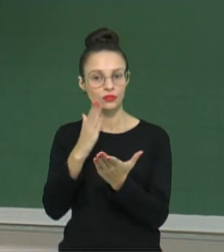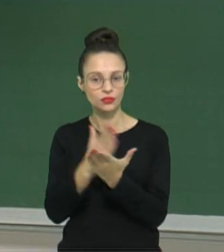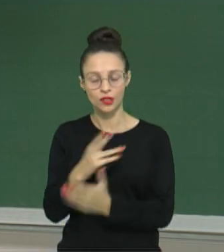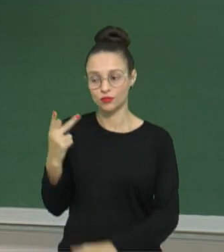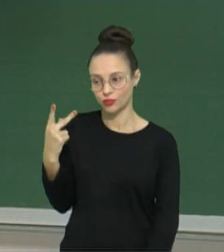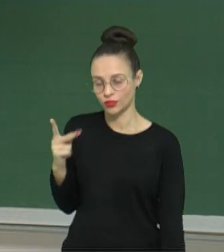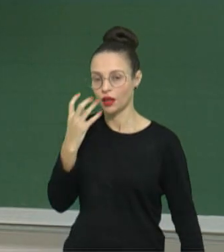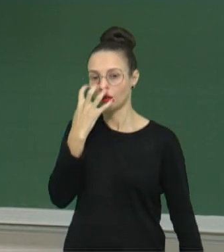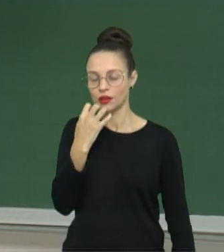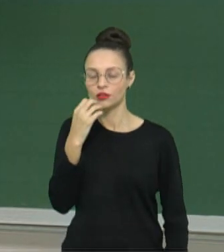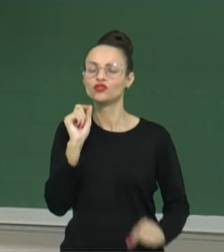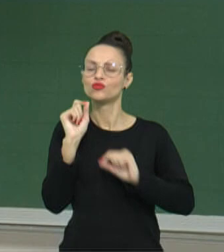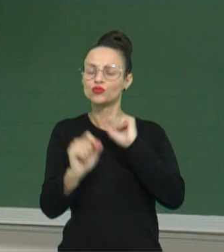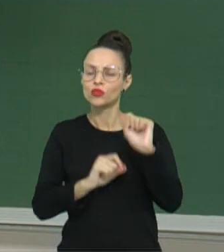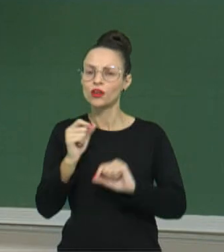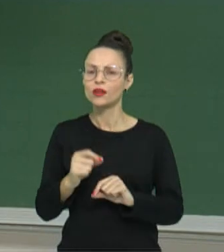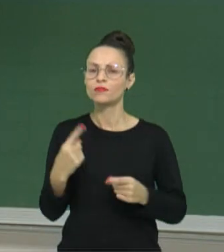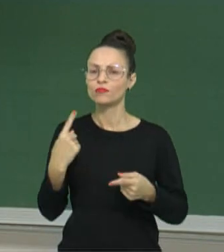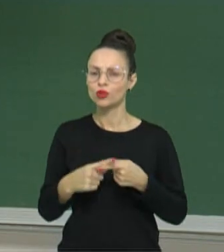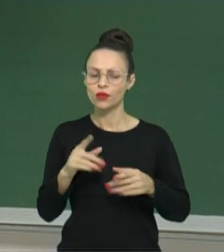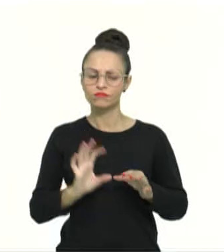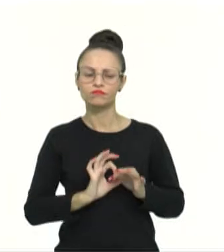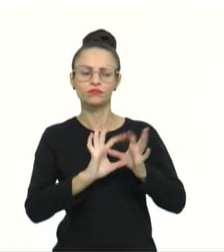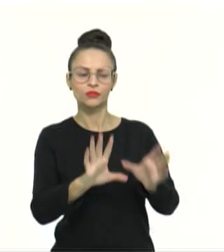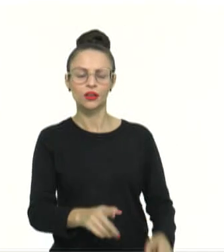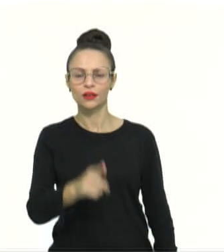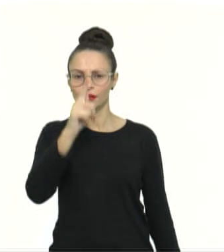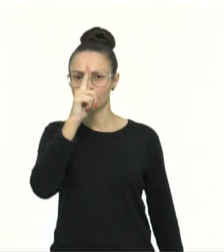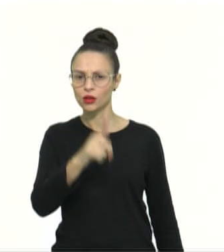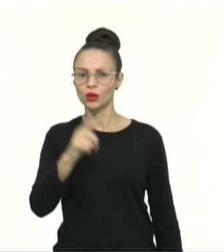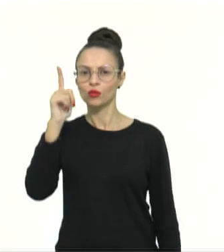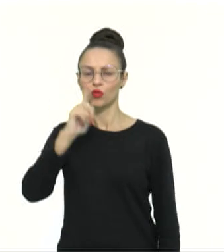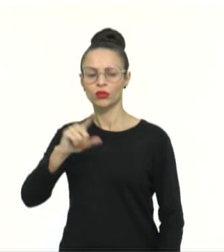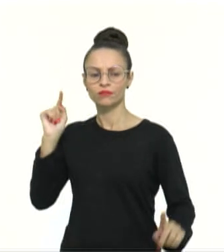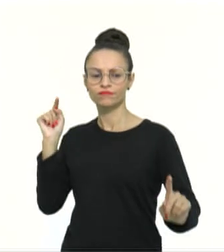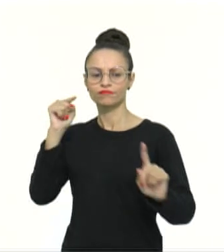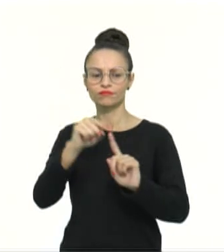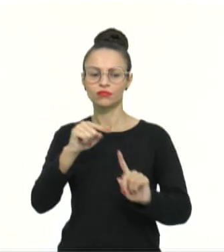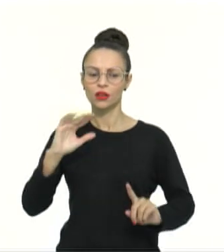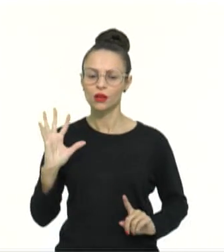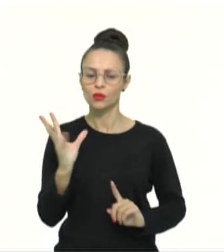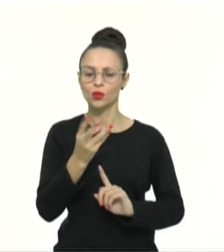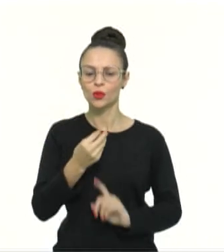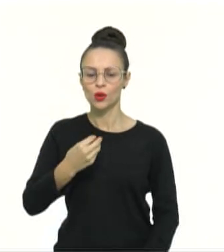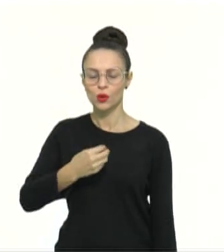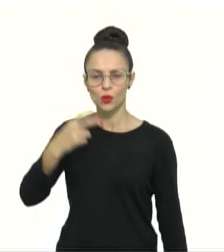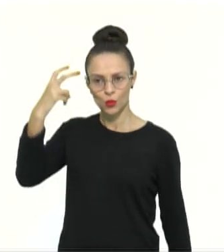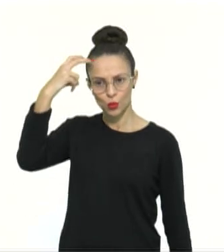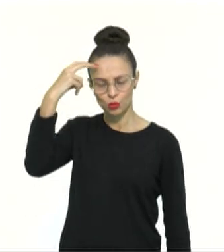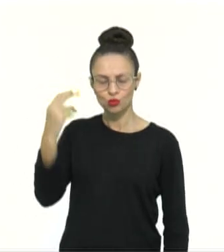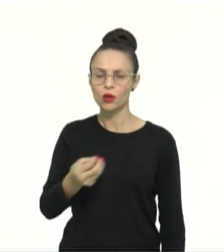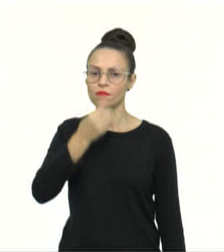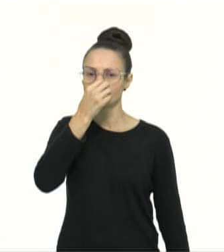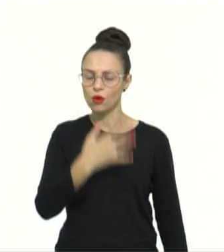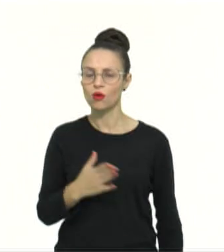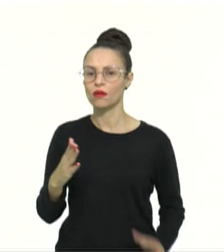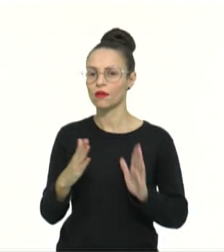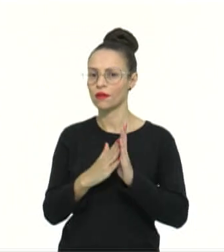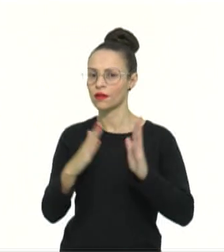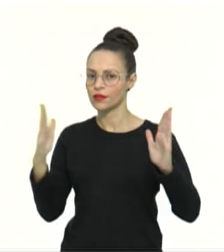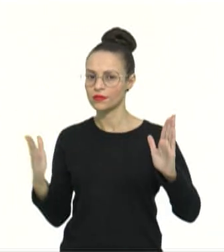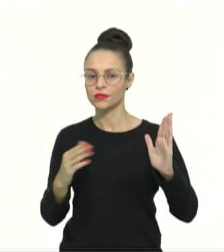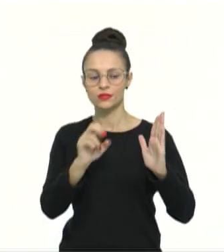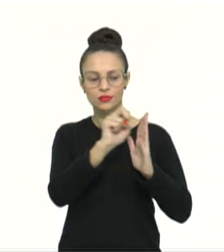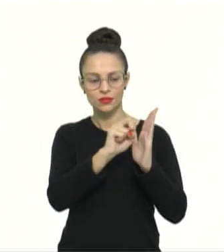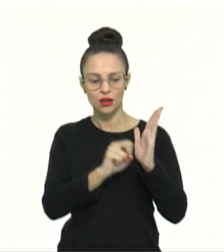seguinte: o que permitiu aos gregos atingirem uma cultura tão vívida e fértil entre os séculos 6